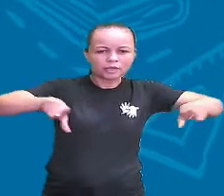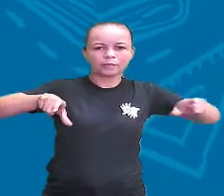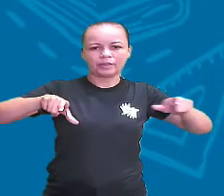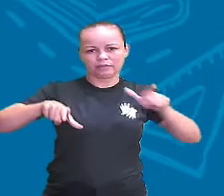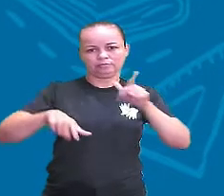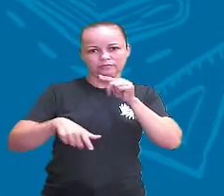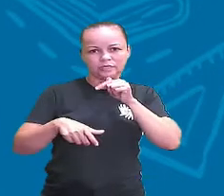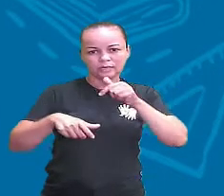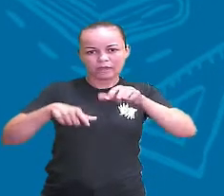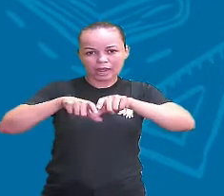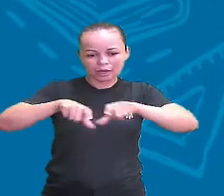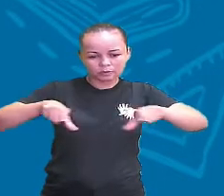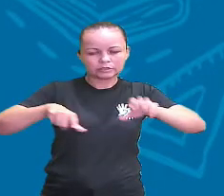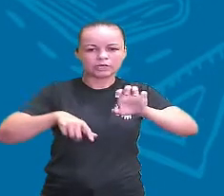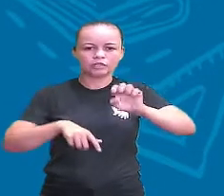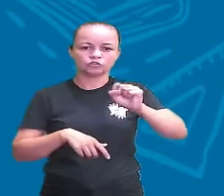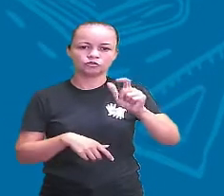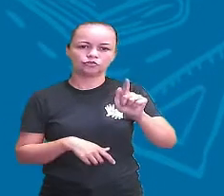certo?